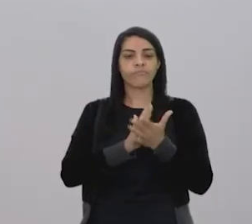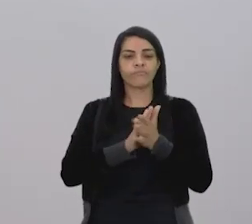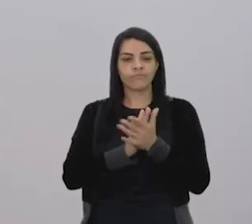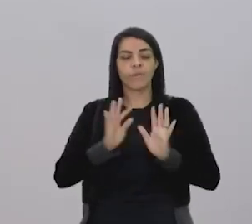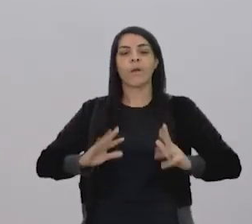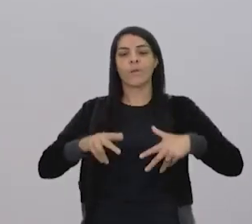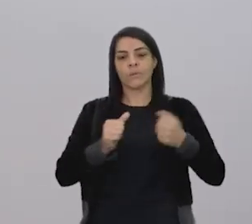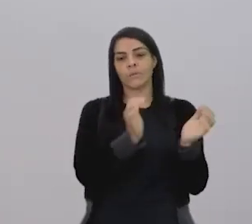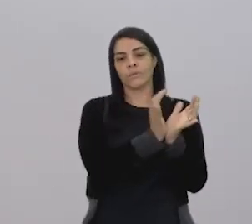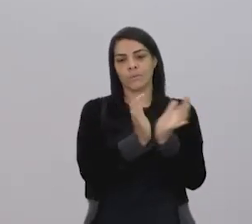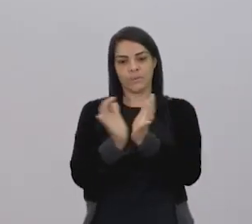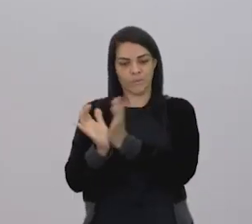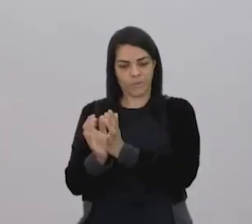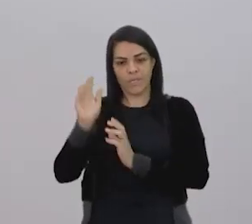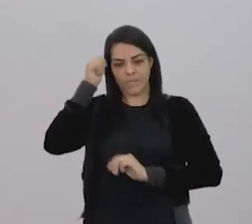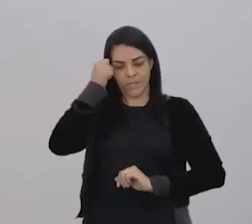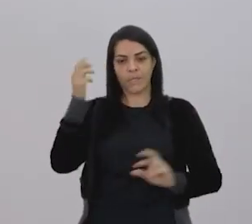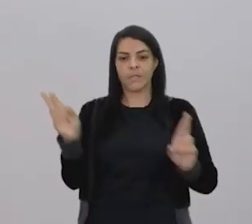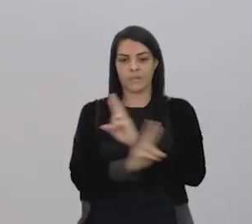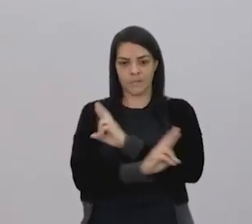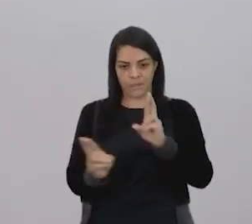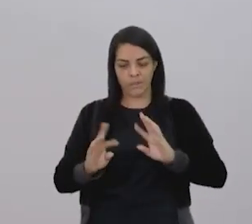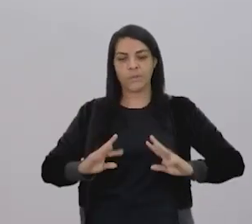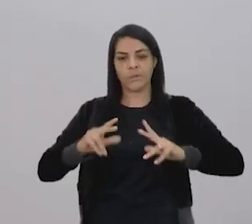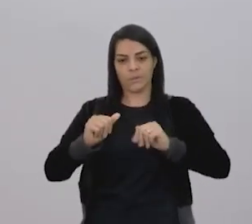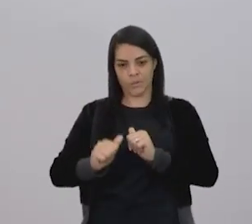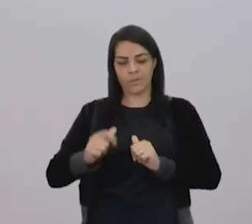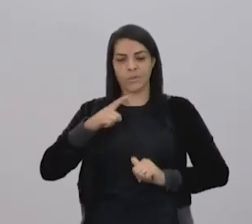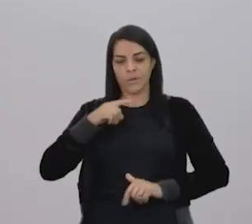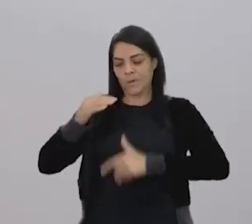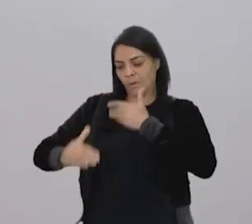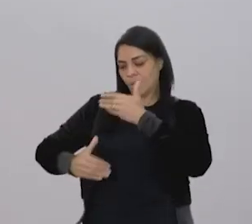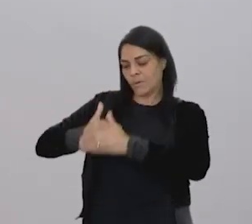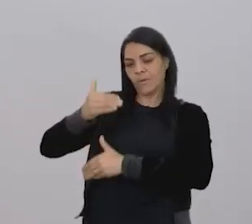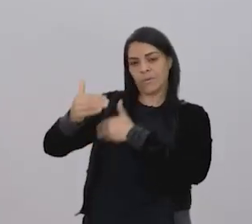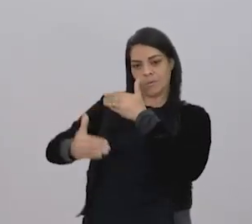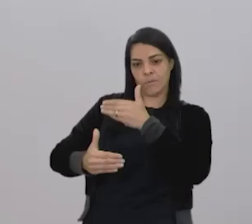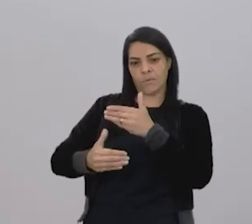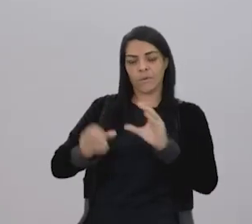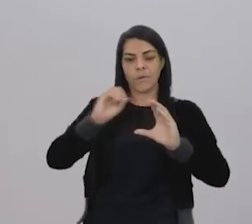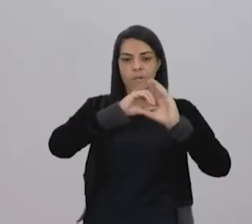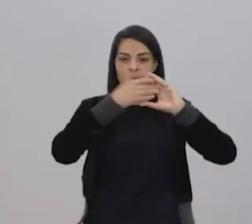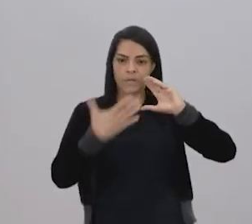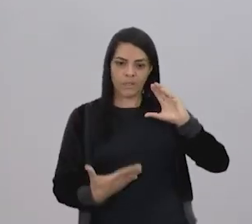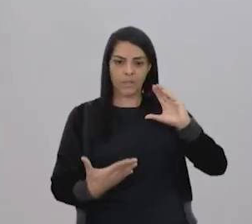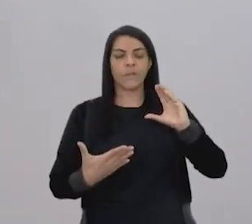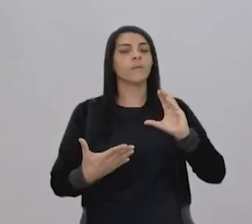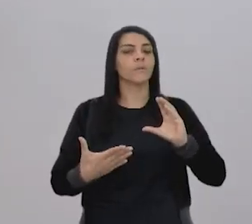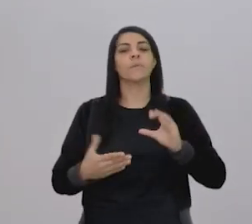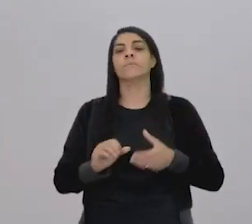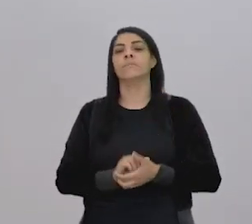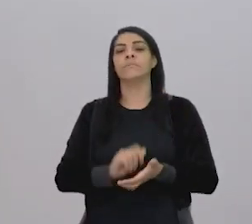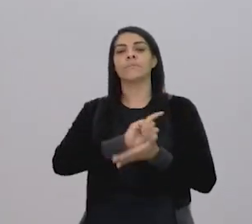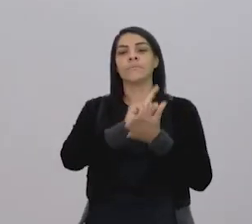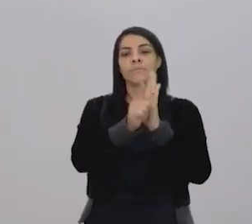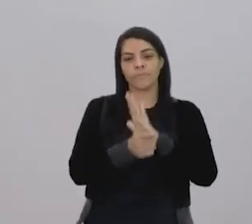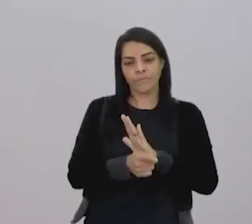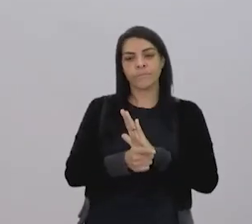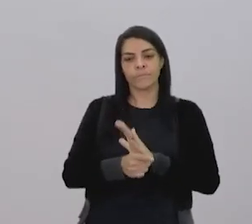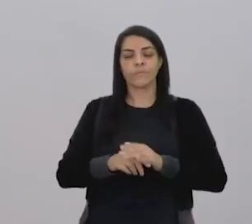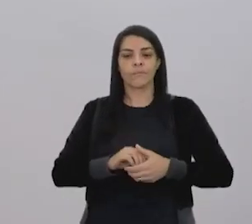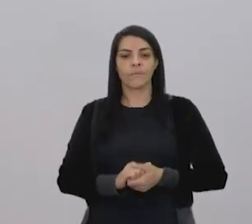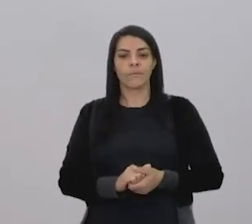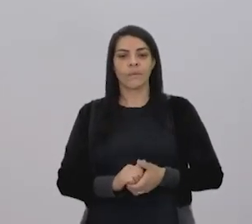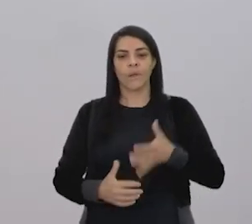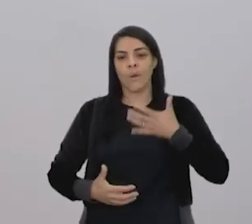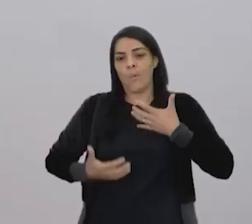negras. E todos passaram por algum processo que caracterizava esses gêneros como um caráter bastante